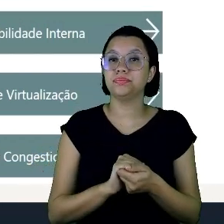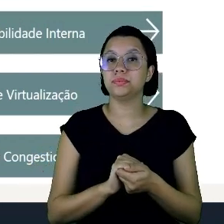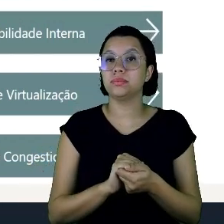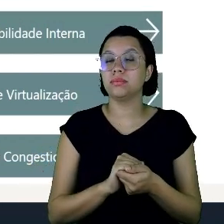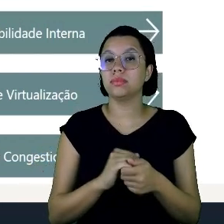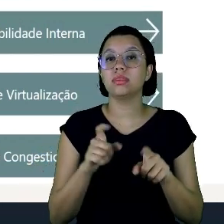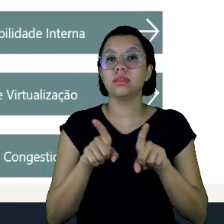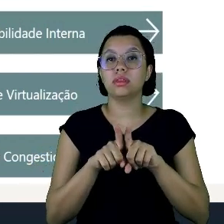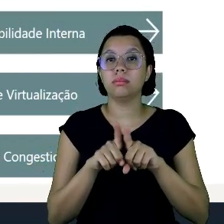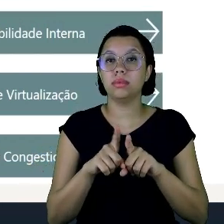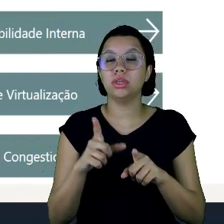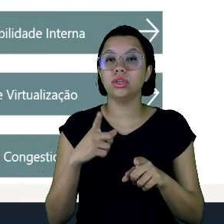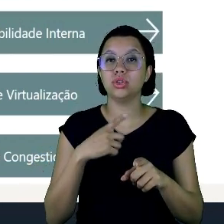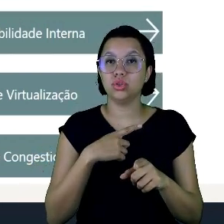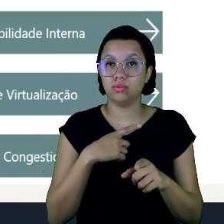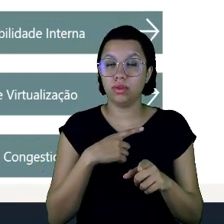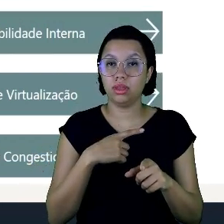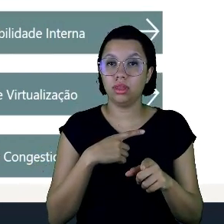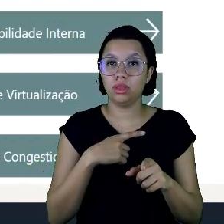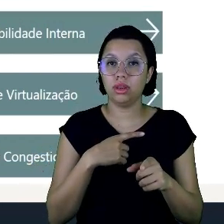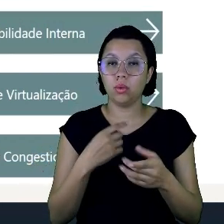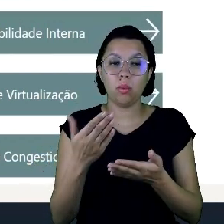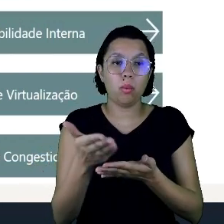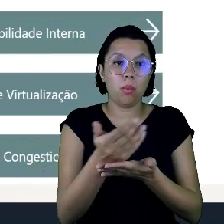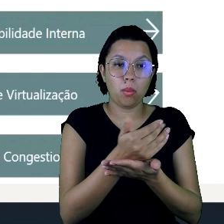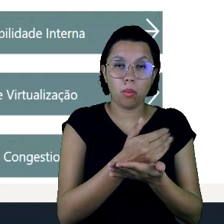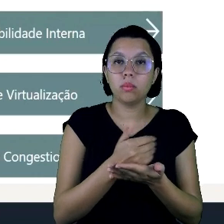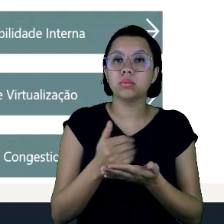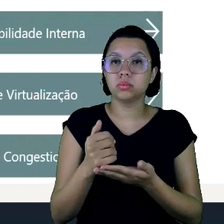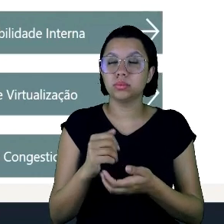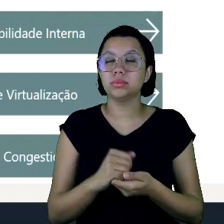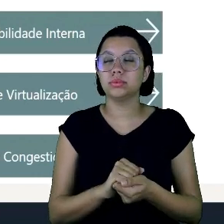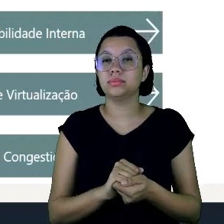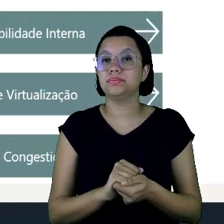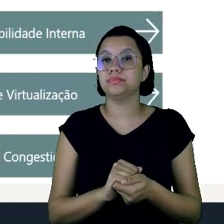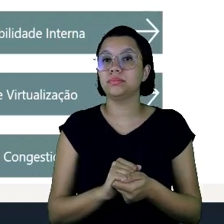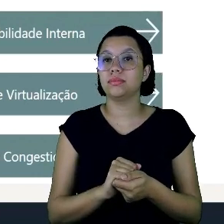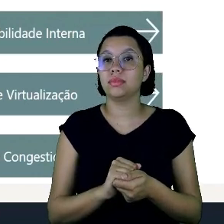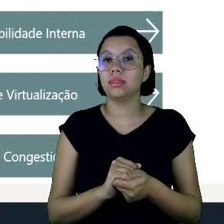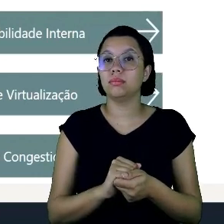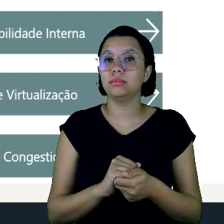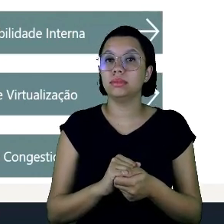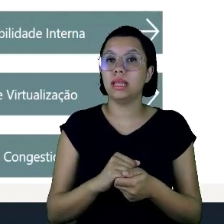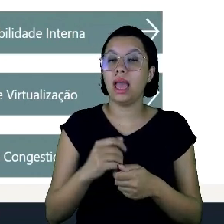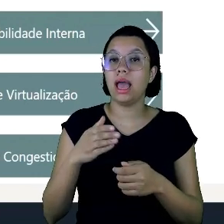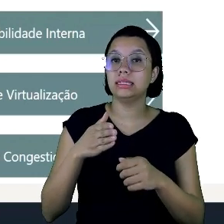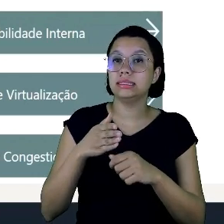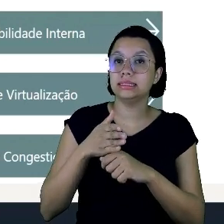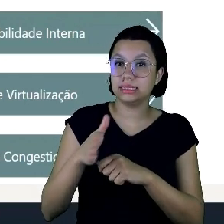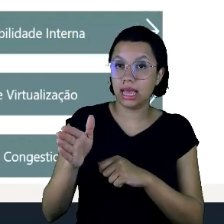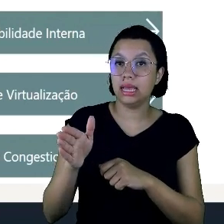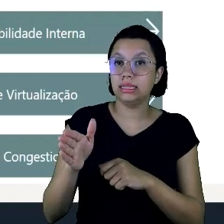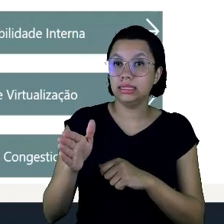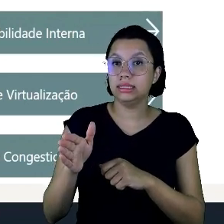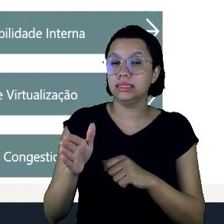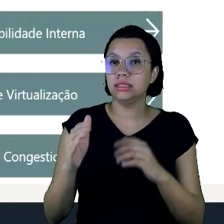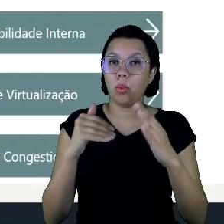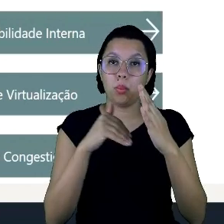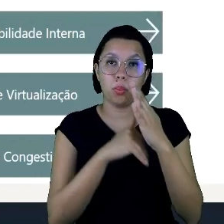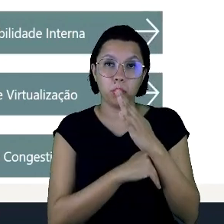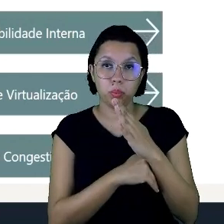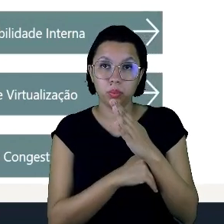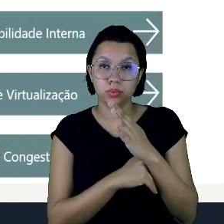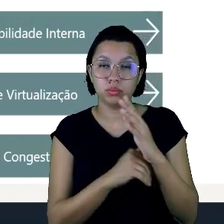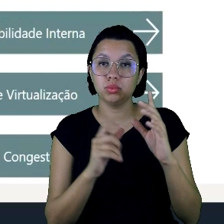foram reativados, e os que tiveram levantamento de sobrestamento. Aí, nas saídas, temos os